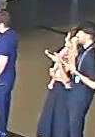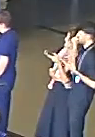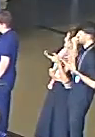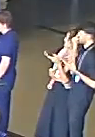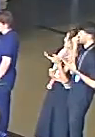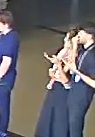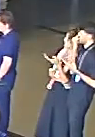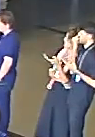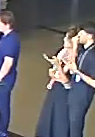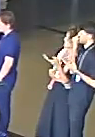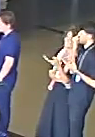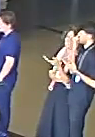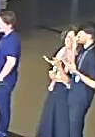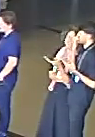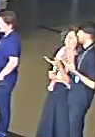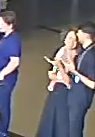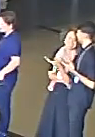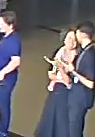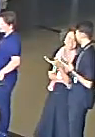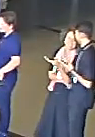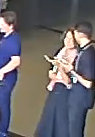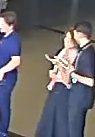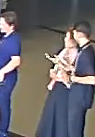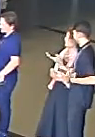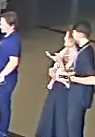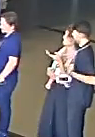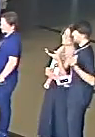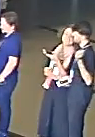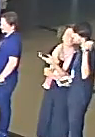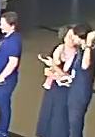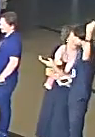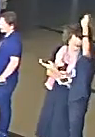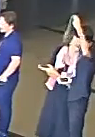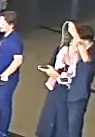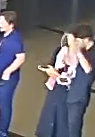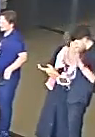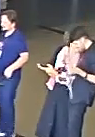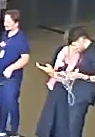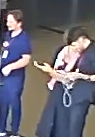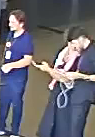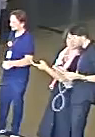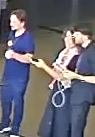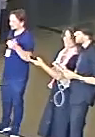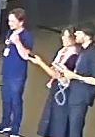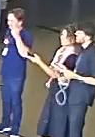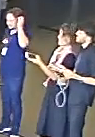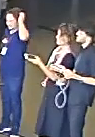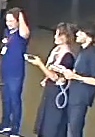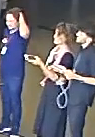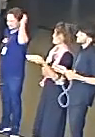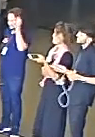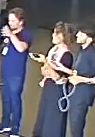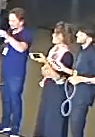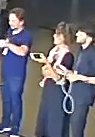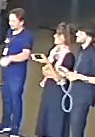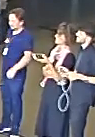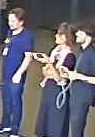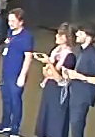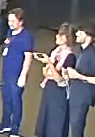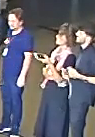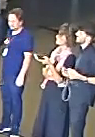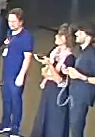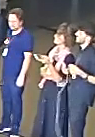ntt já foi falado já foi falado pros órgãos fiscalizadores da conivência que eles têm